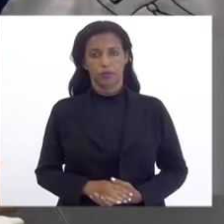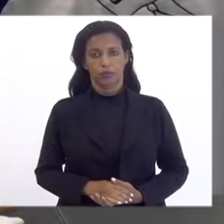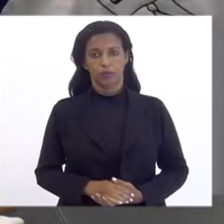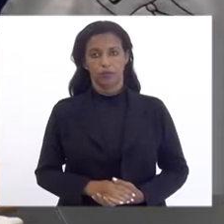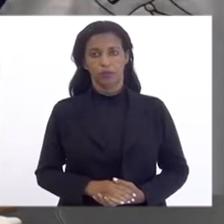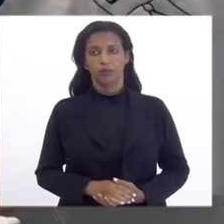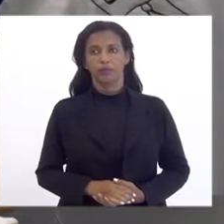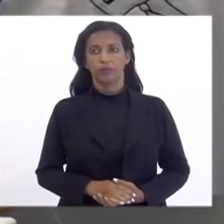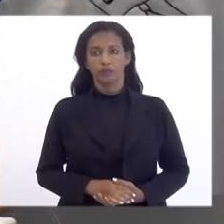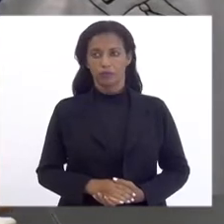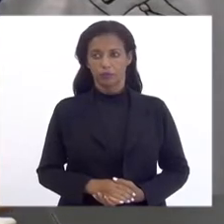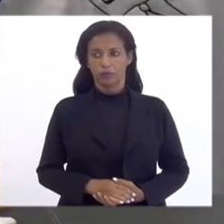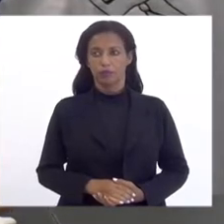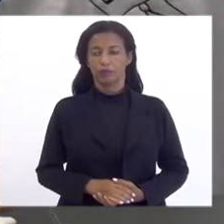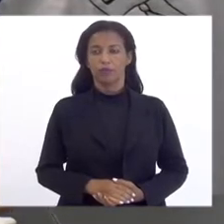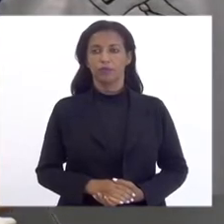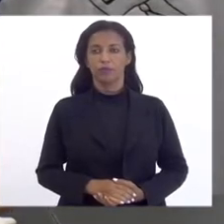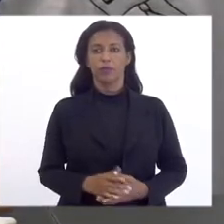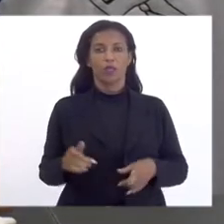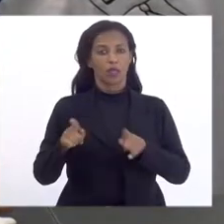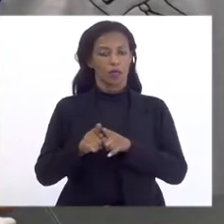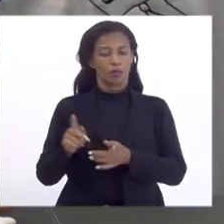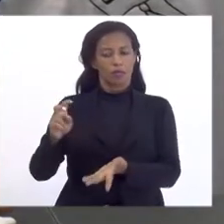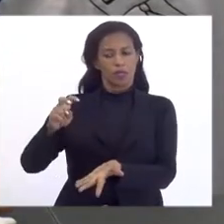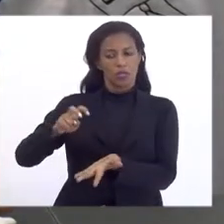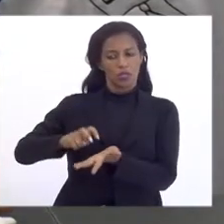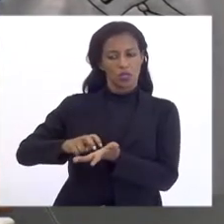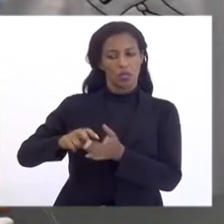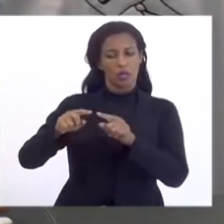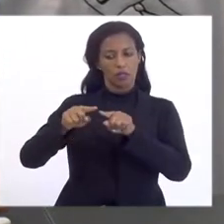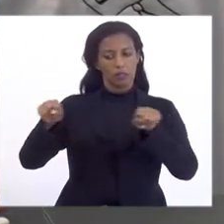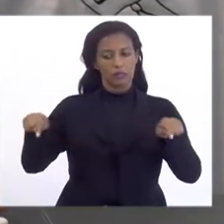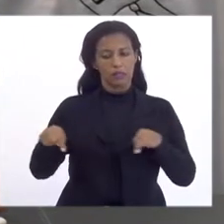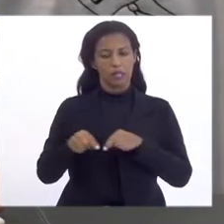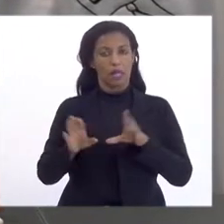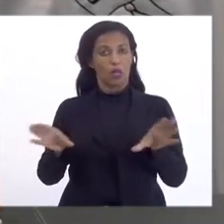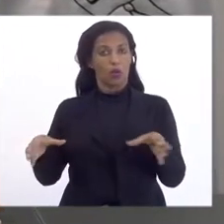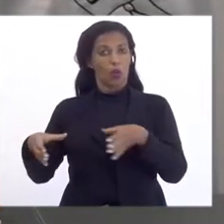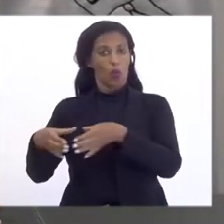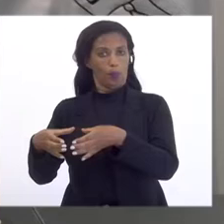Okay? Também de manhã? Também de manhã, pela manhã, na sala das comissões.